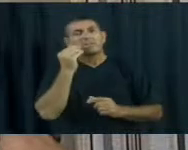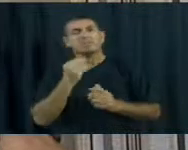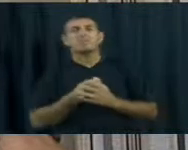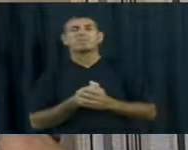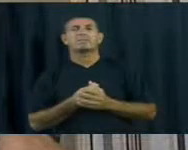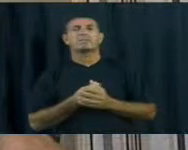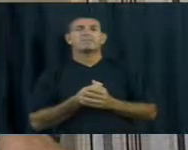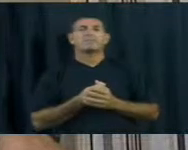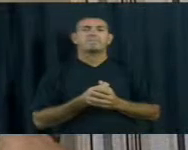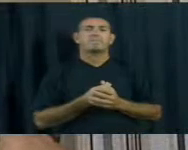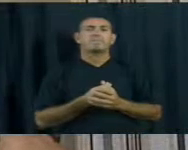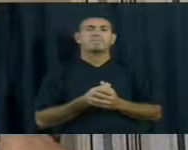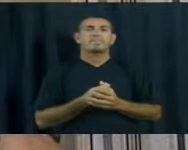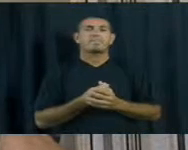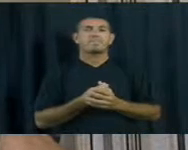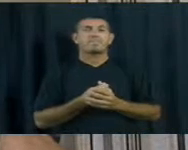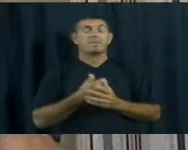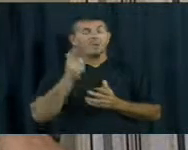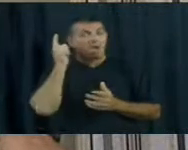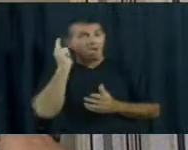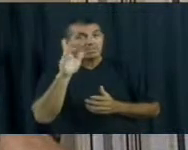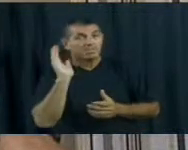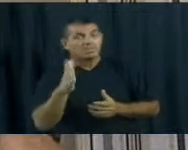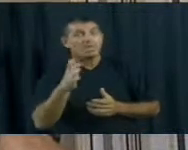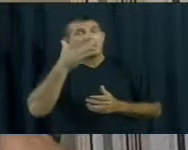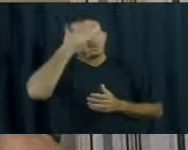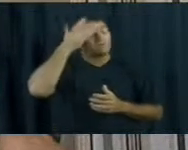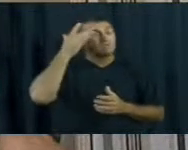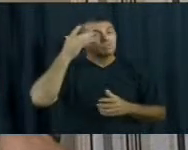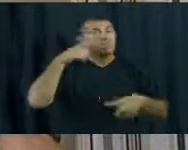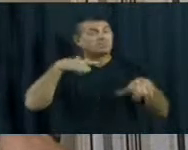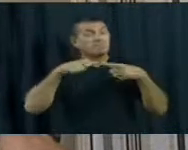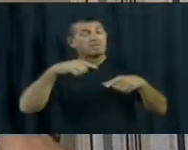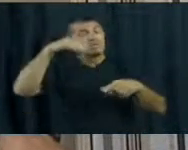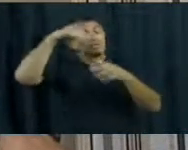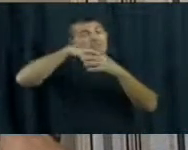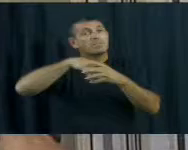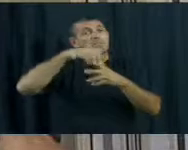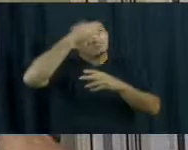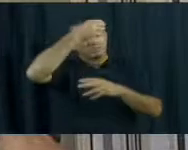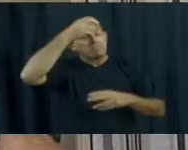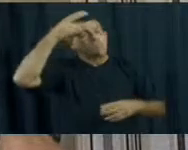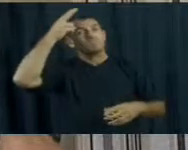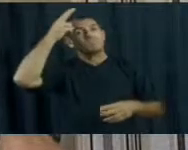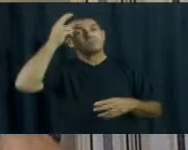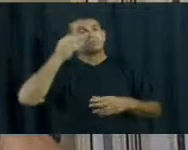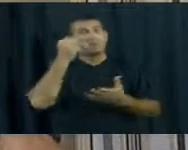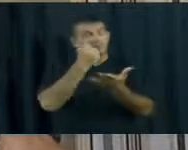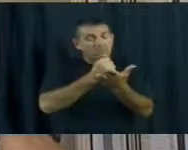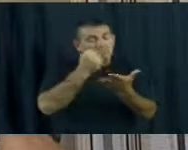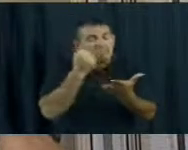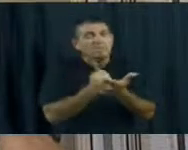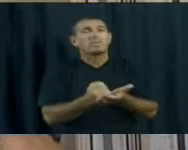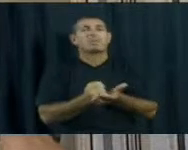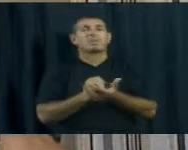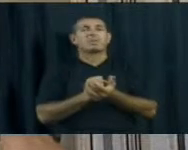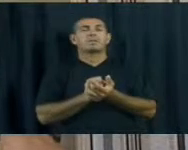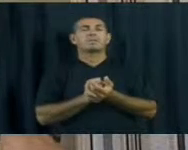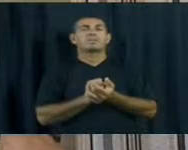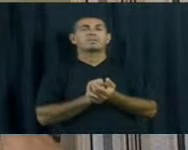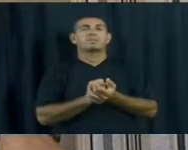já consegui que os funcionários da prefeitura, sejam eles comissionados, contratados, tenham desconto nas